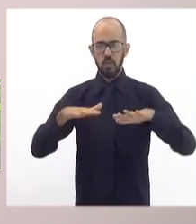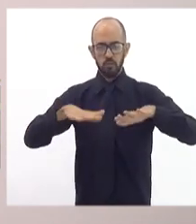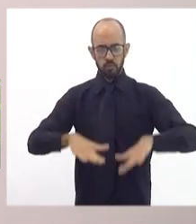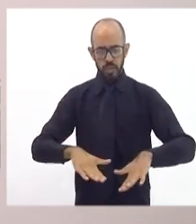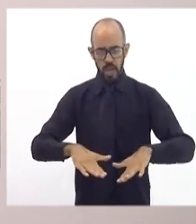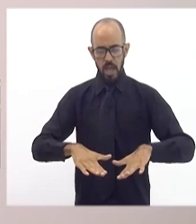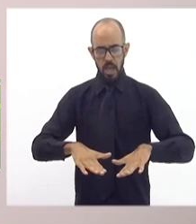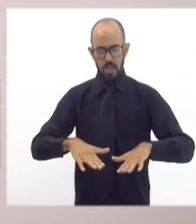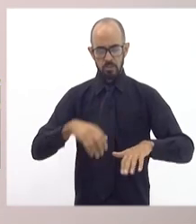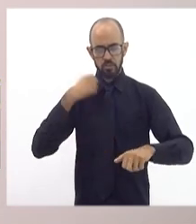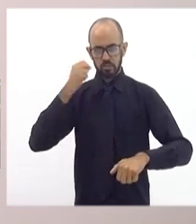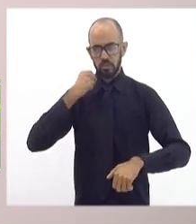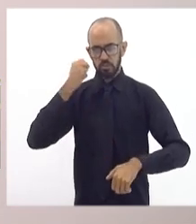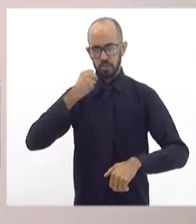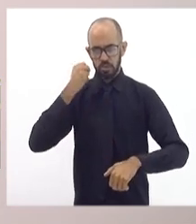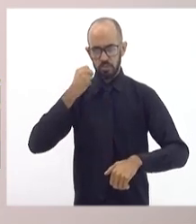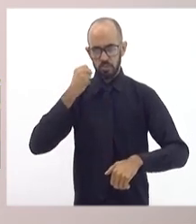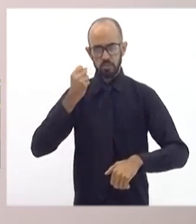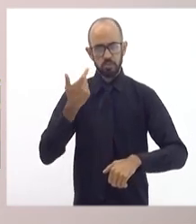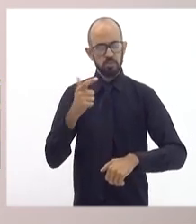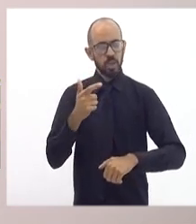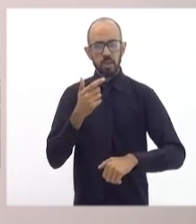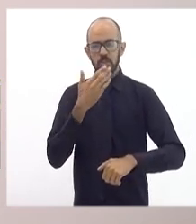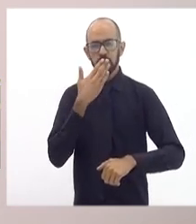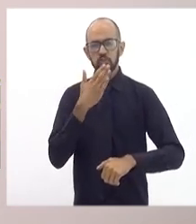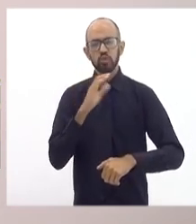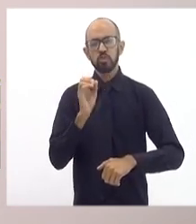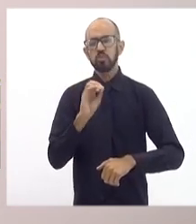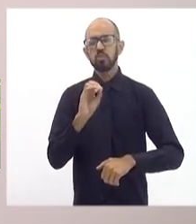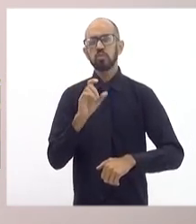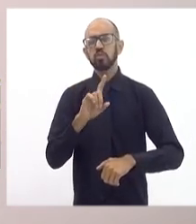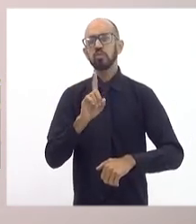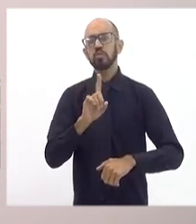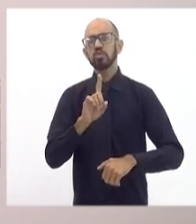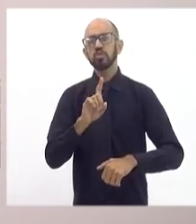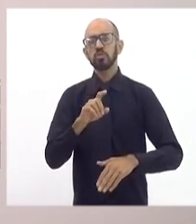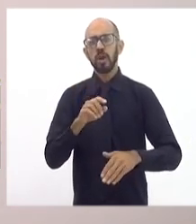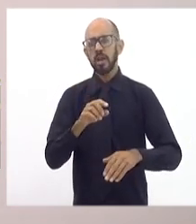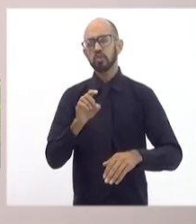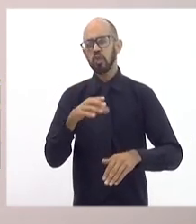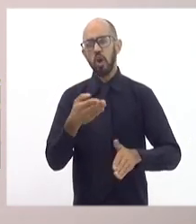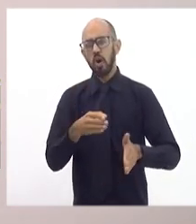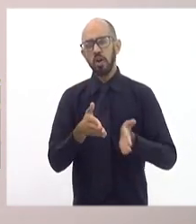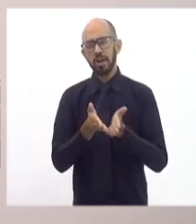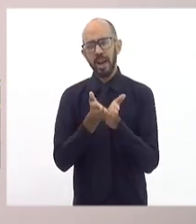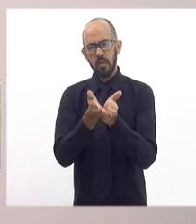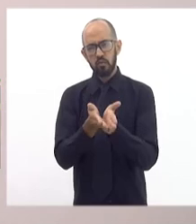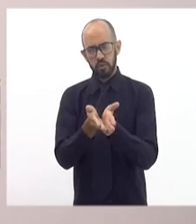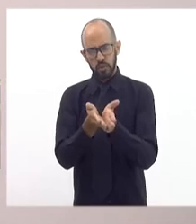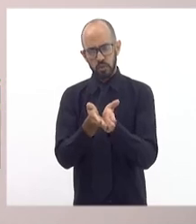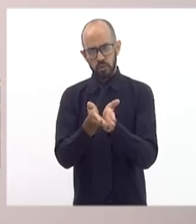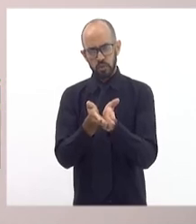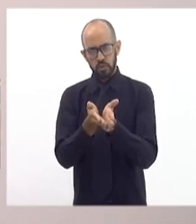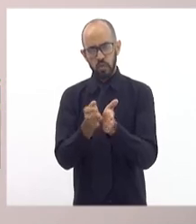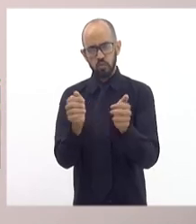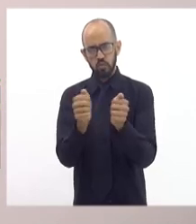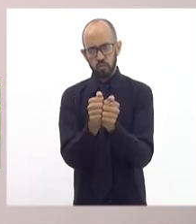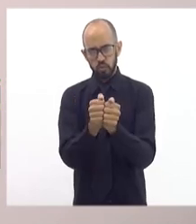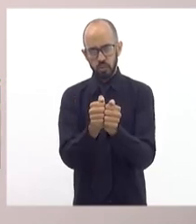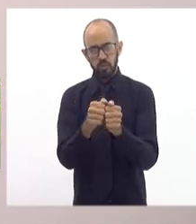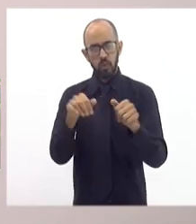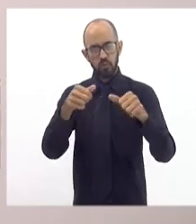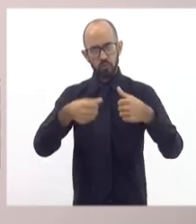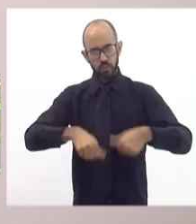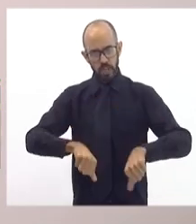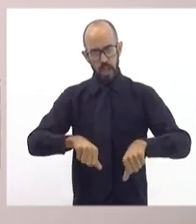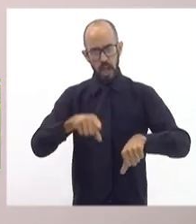Sepetiba não existe nenhum tipo de instalação é simplesmente a chegada dos navios com térmicas integrados onde vão fundeado